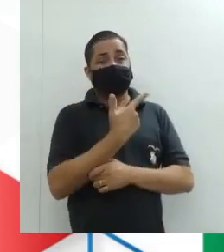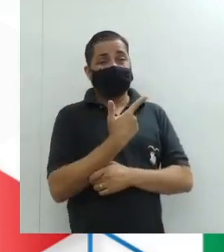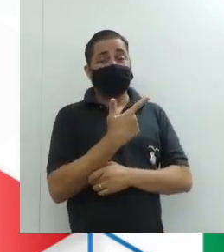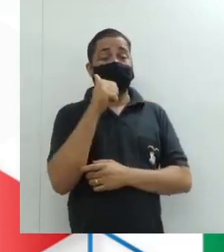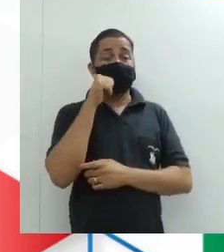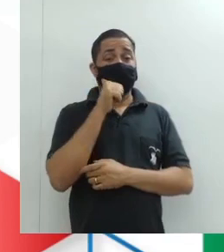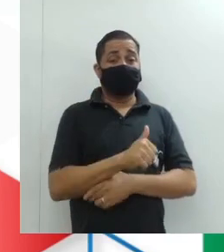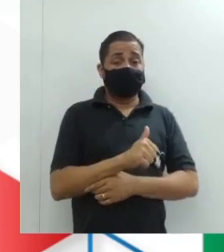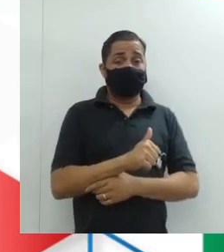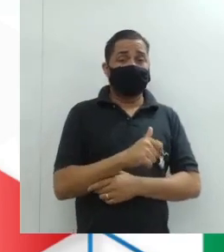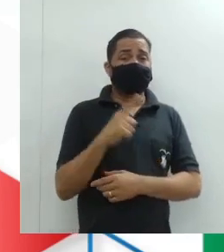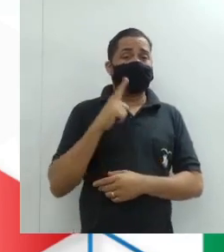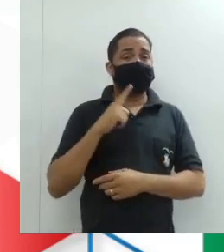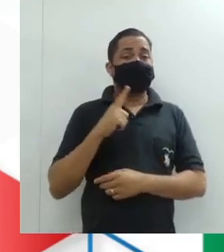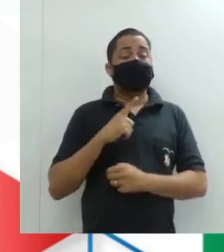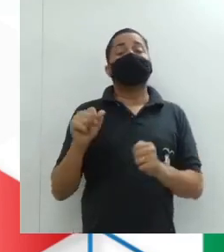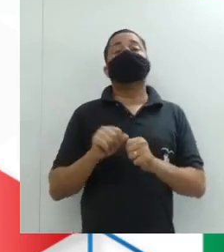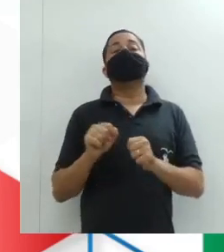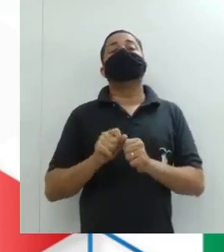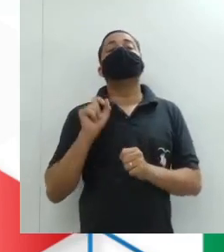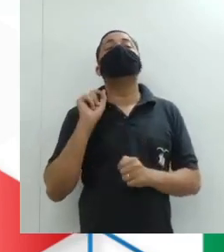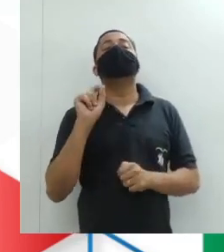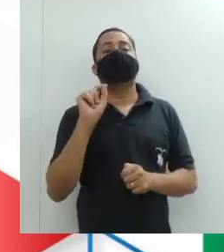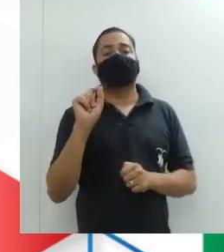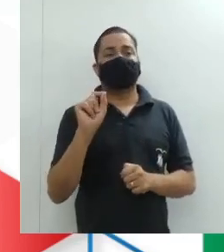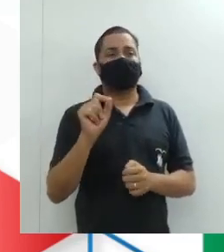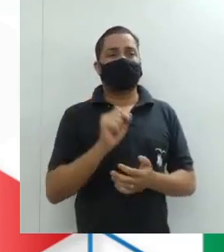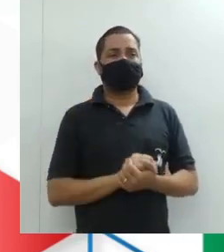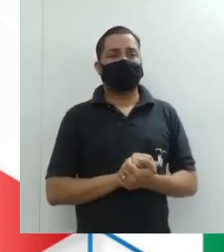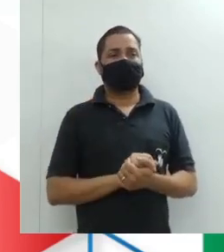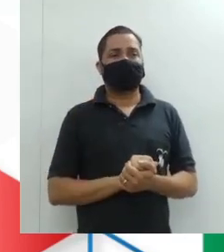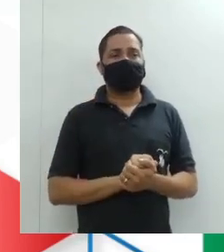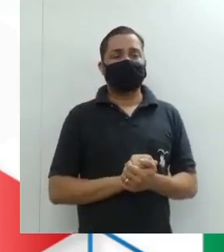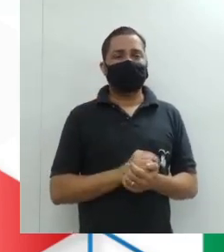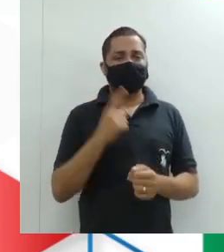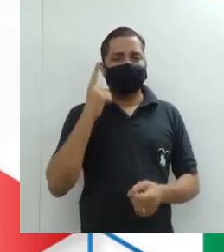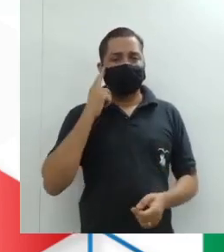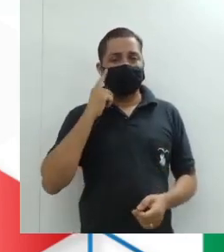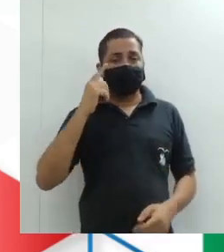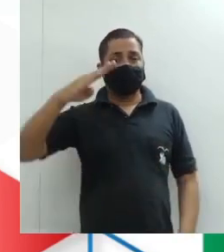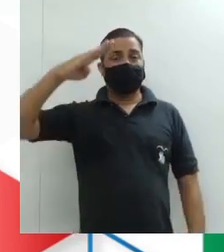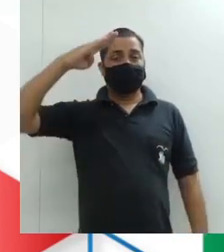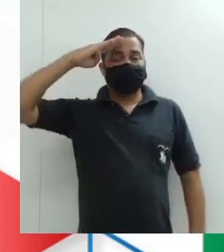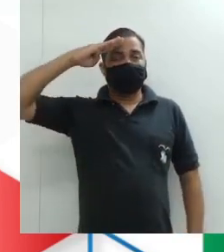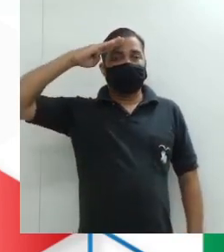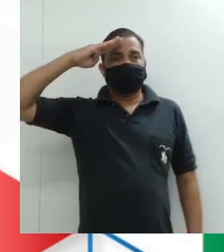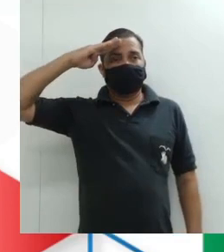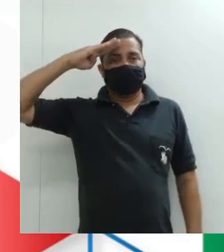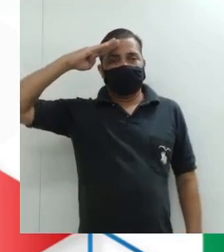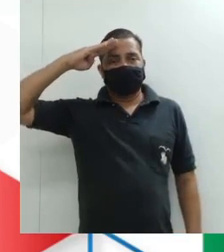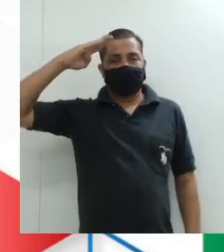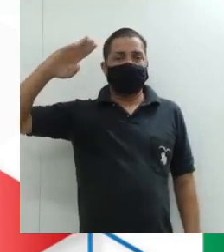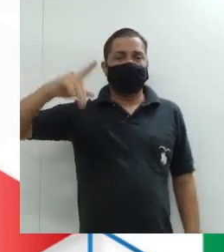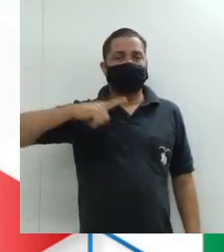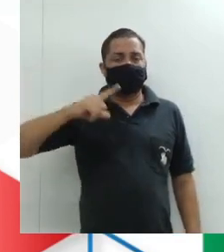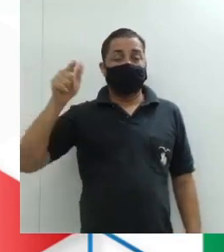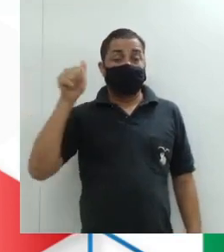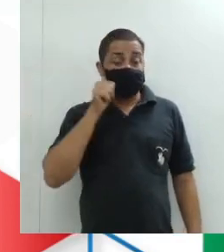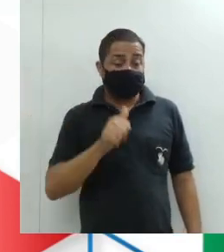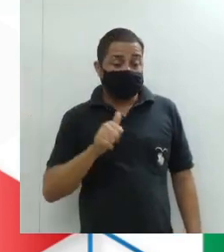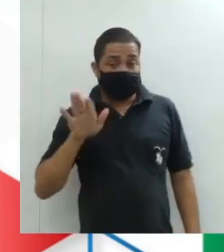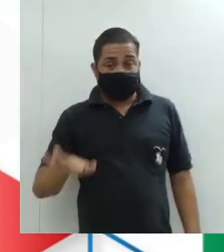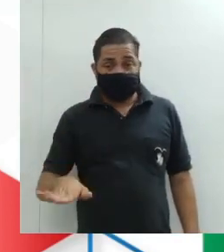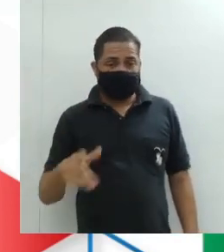menina que está justamente o quê? Ela está, veja que o soldado aí ela está